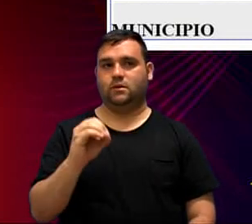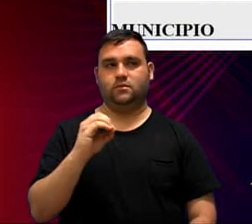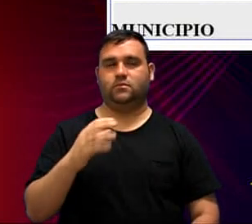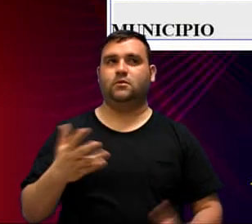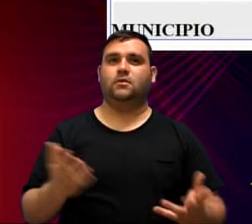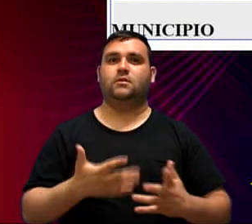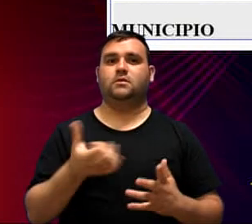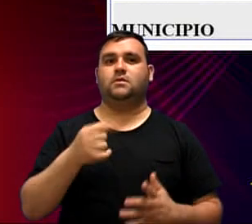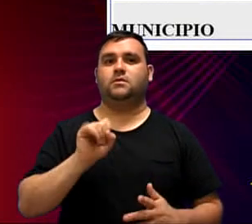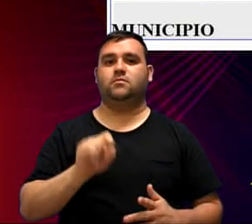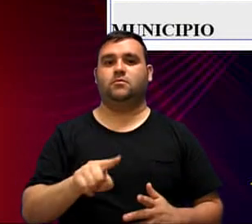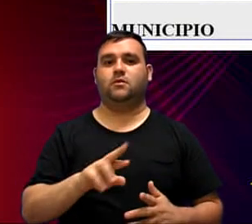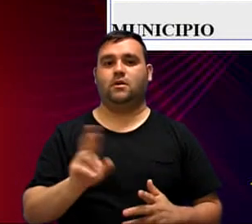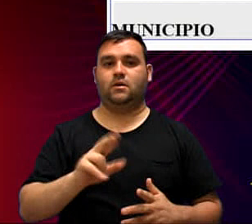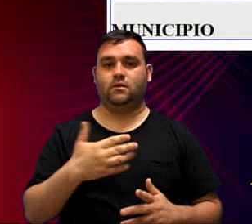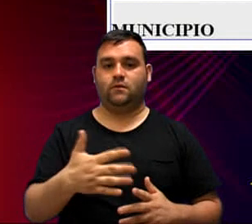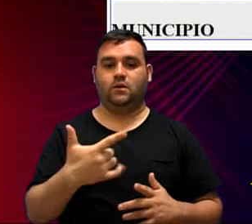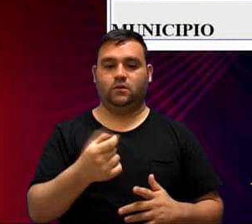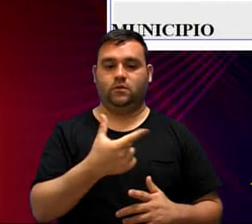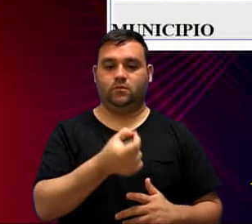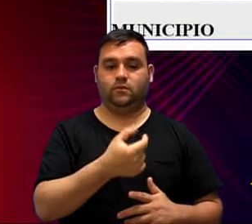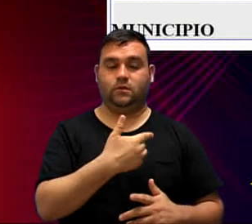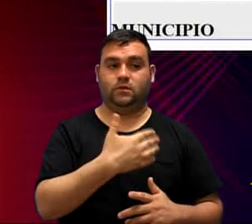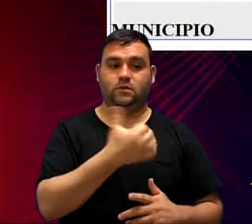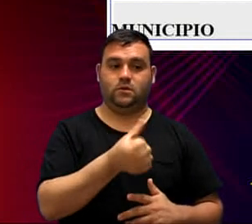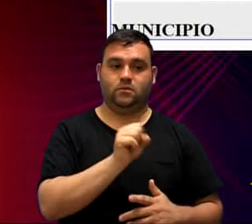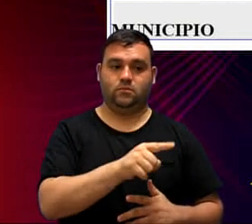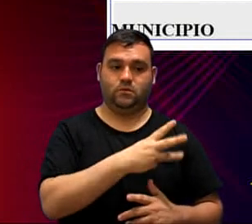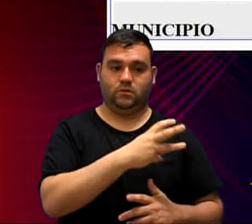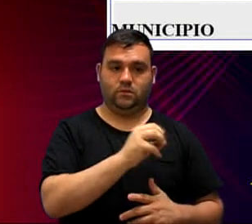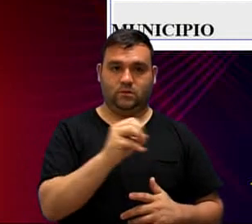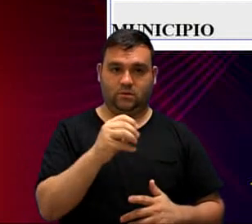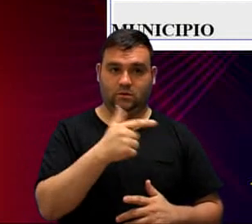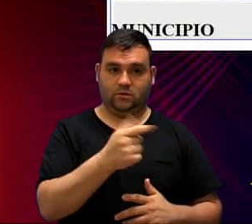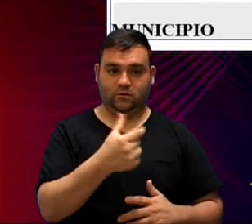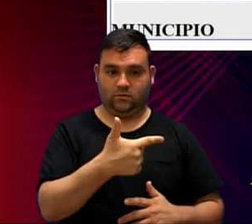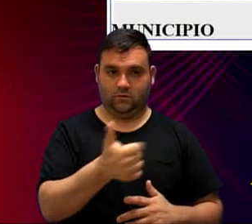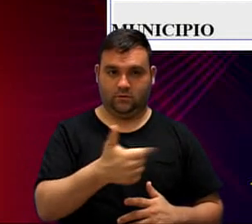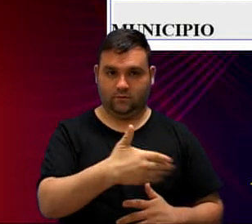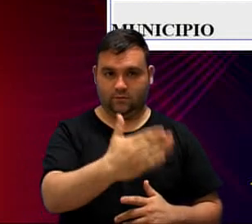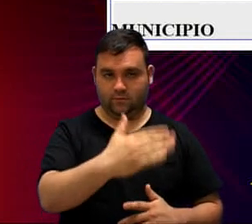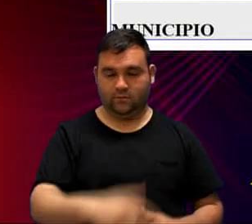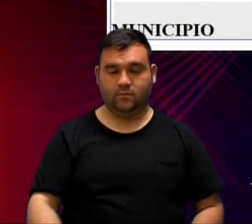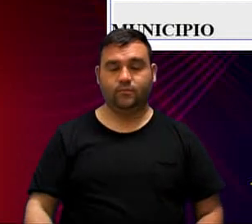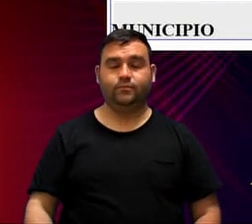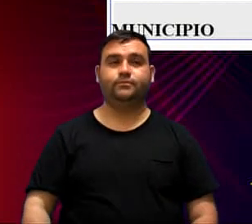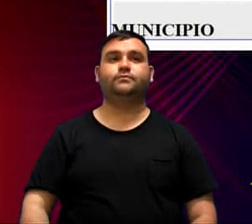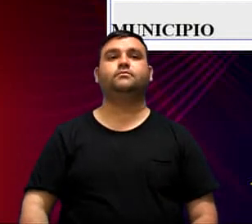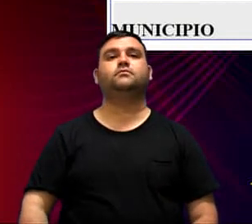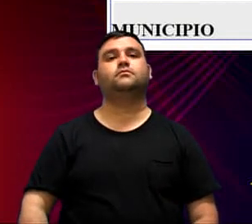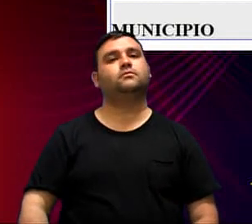aqui R$ 6.000 em 2020 e R$ 6.300 em 2021.